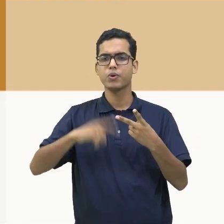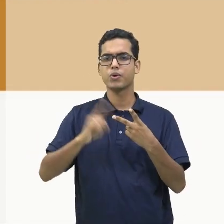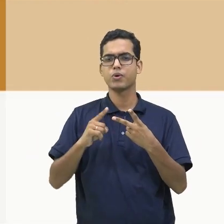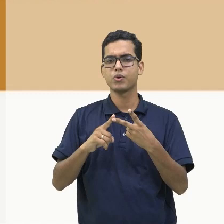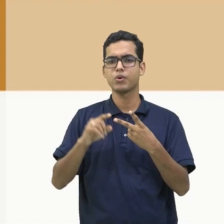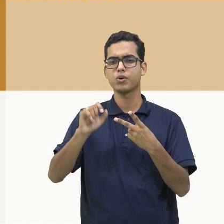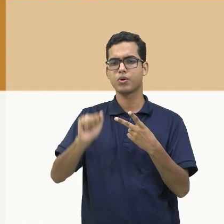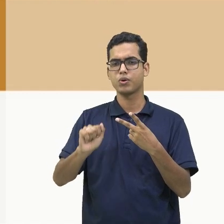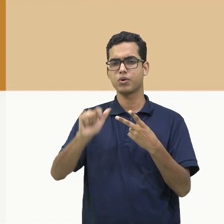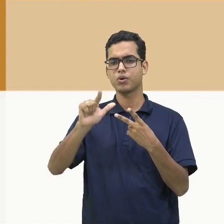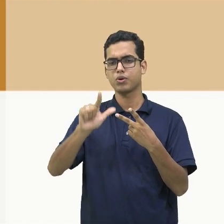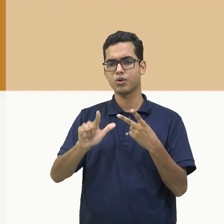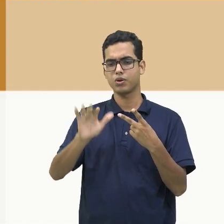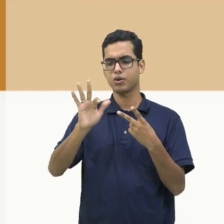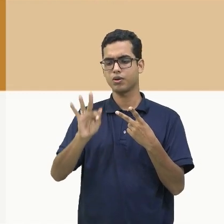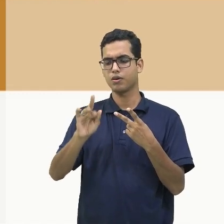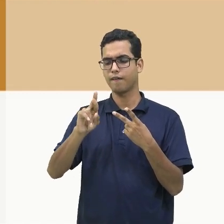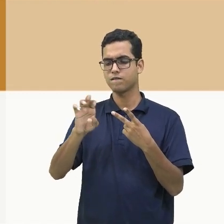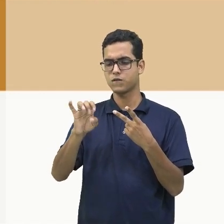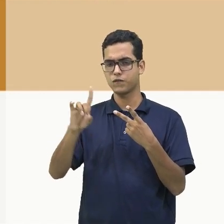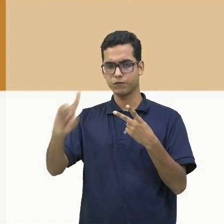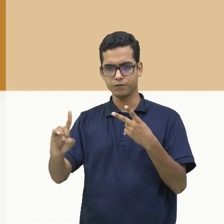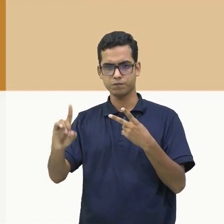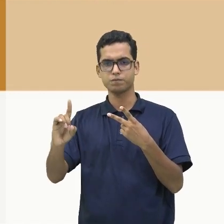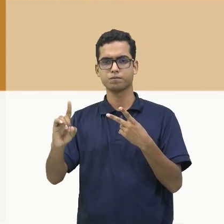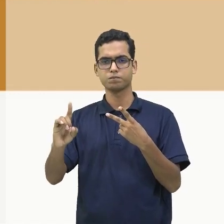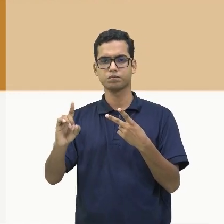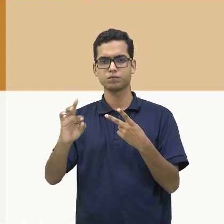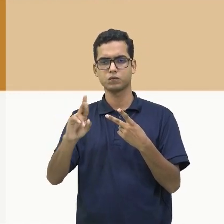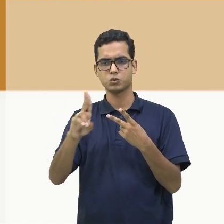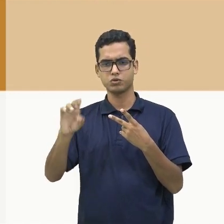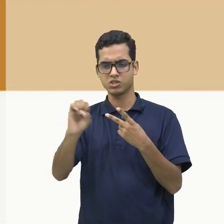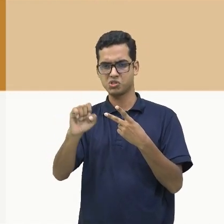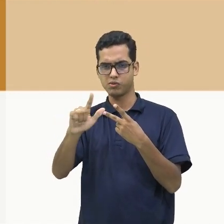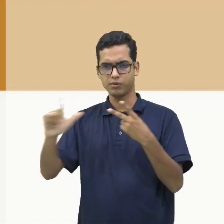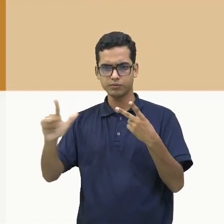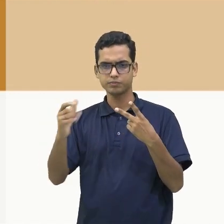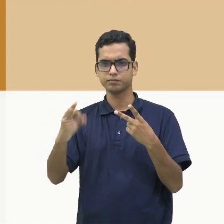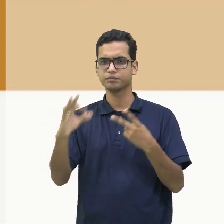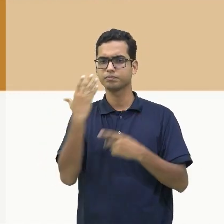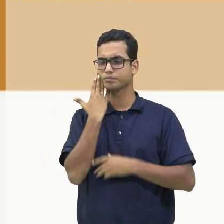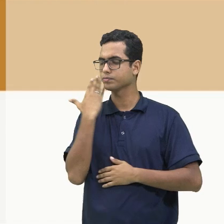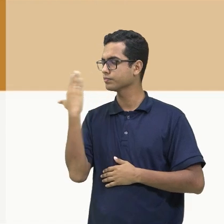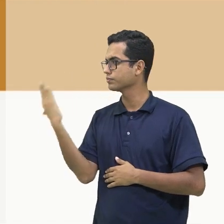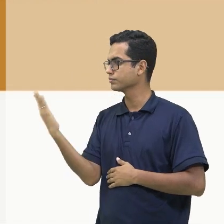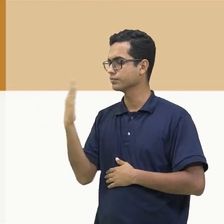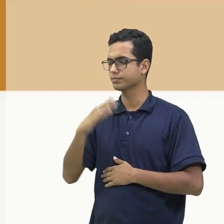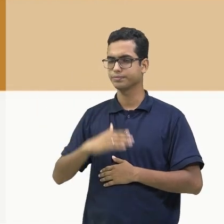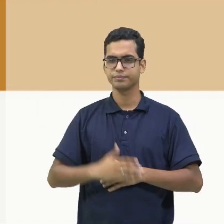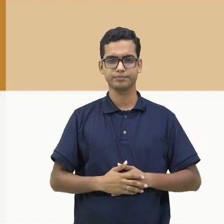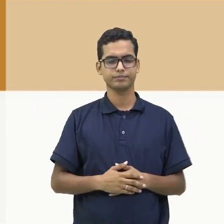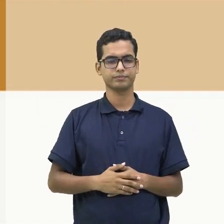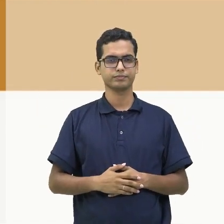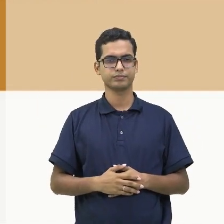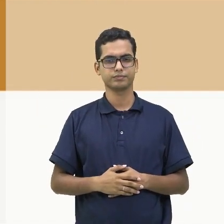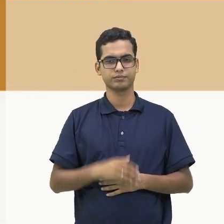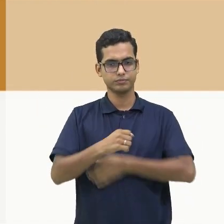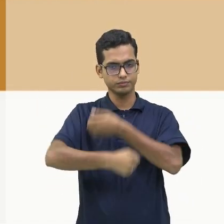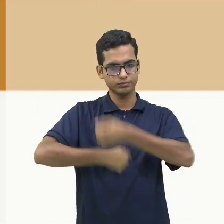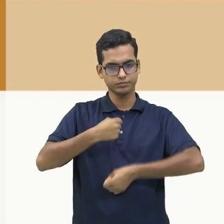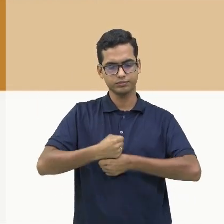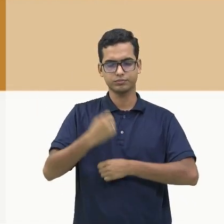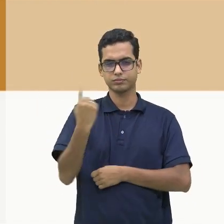1859. O que esse princípio da seleção natural diz para a gente? Ele fala que os seres vivos,